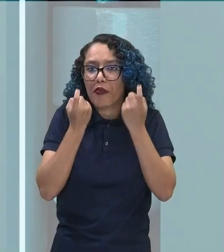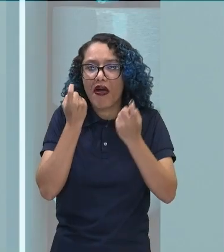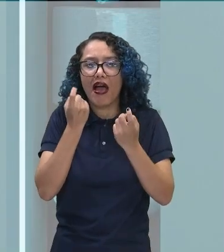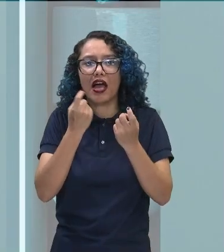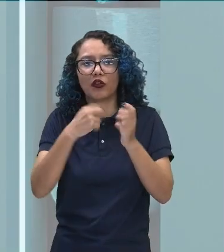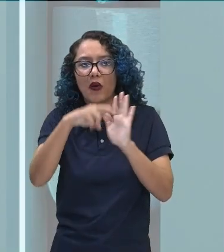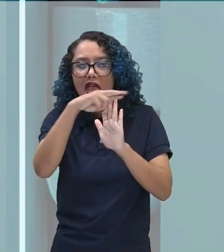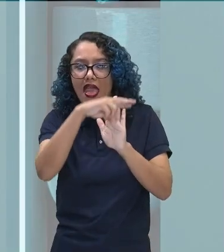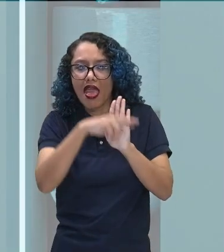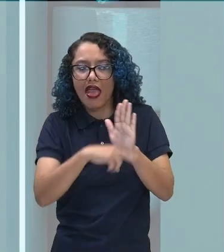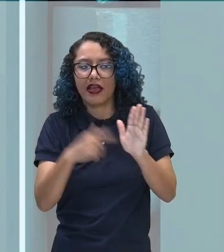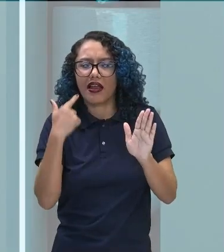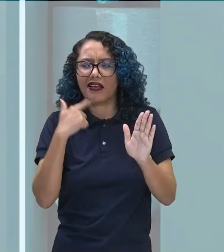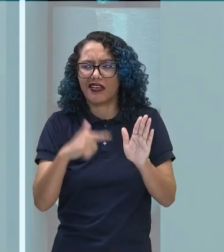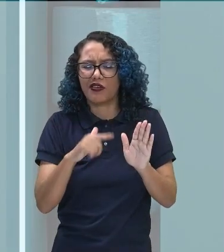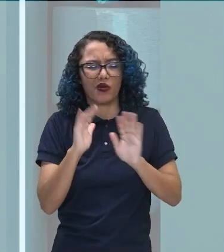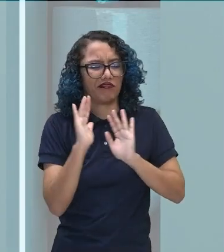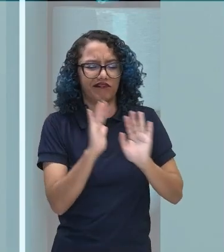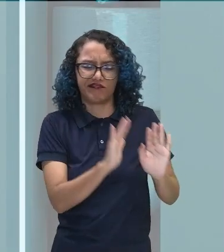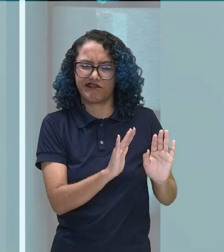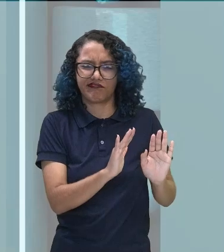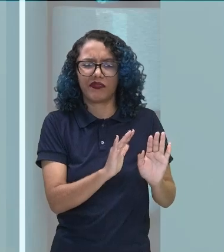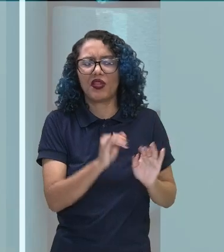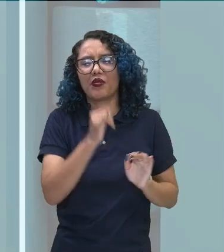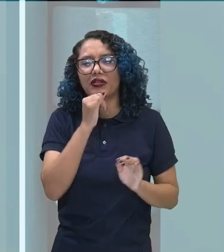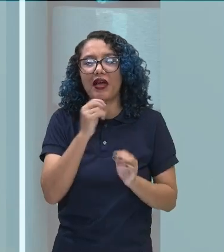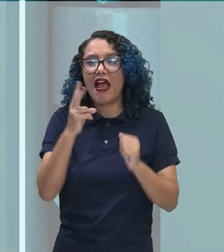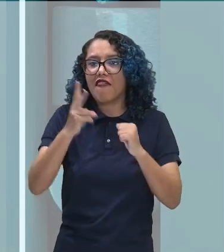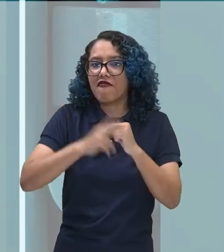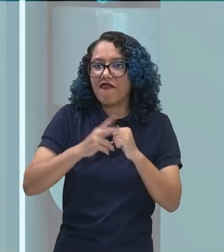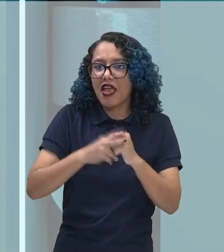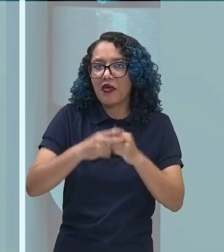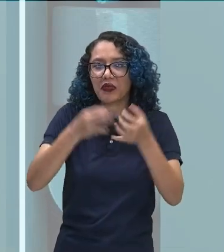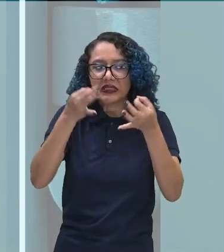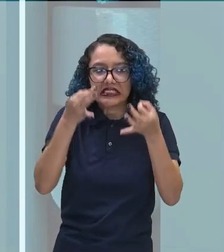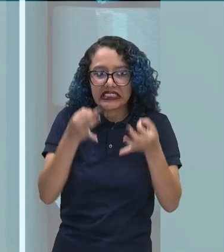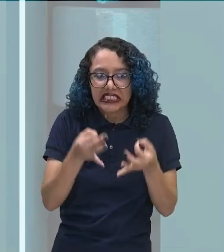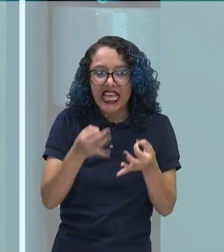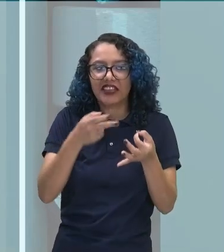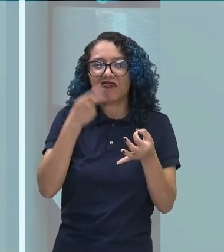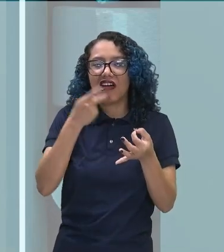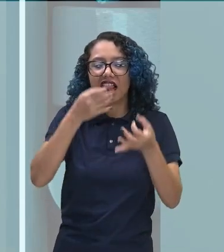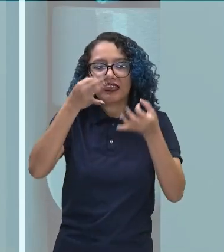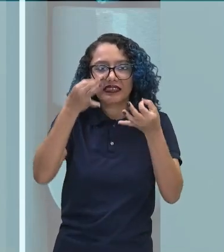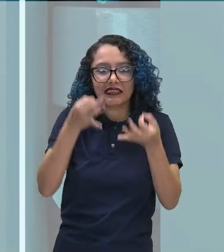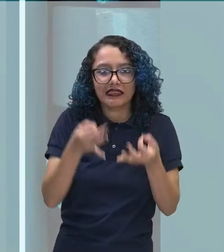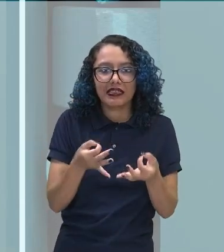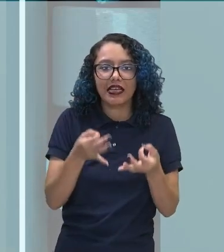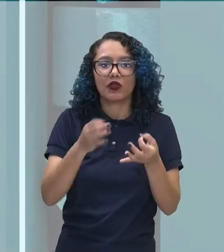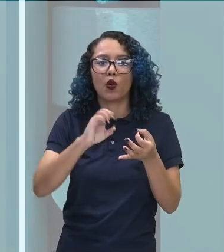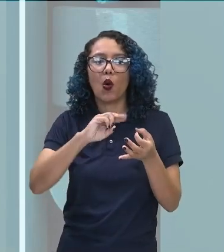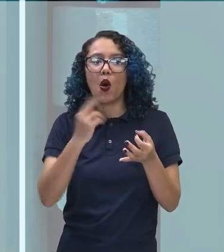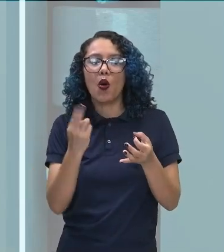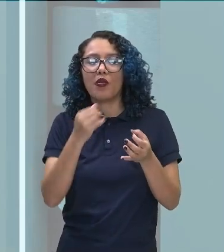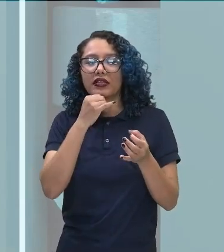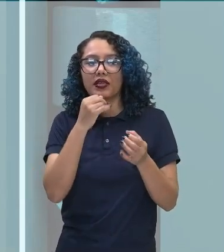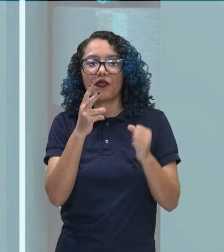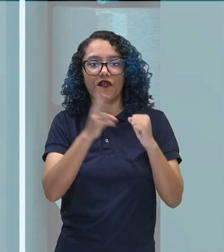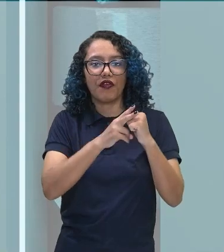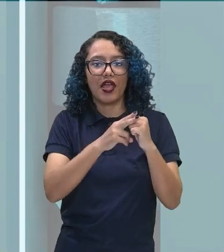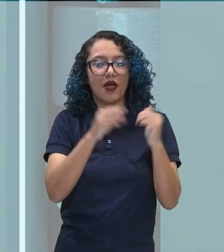não vou me preocupar se eu estou conjugando certinho o verbo, se há concordância entre o verbo e